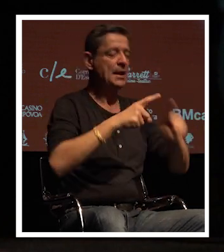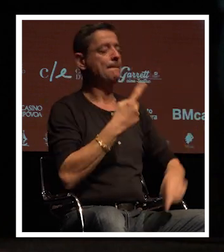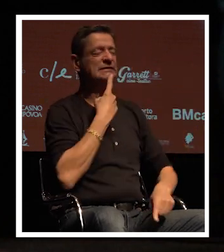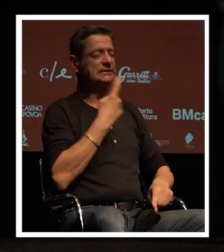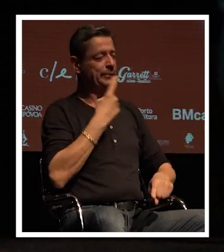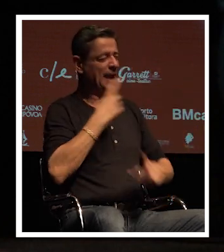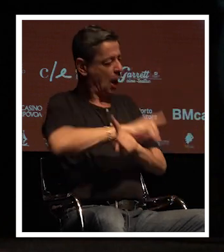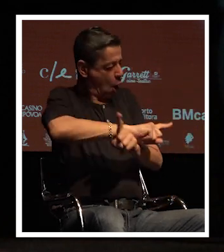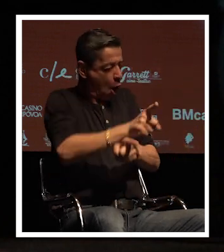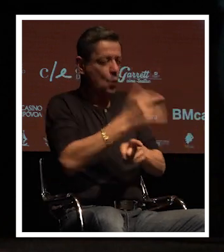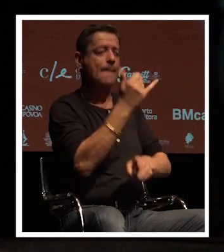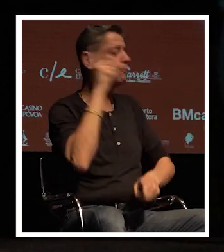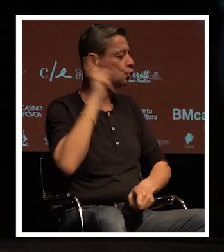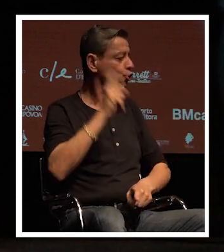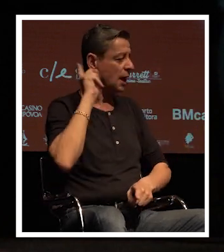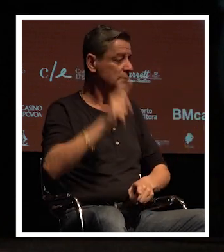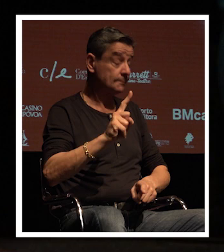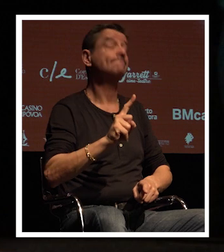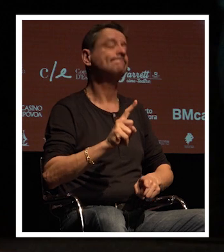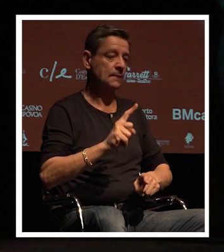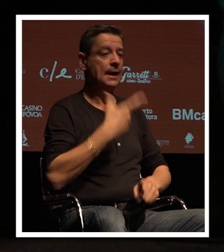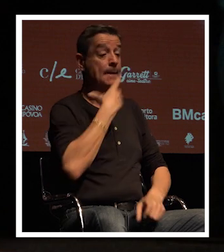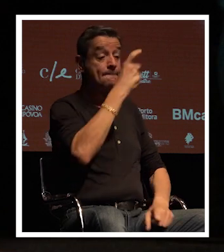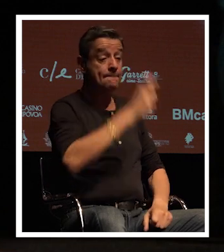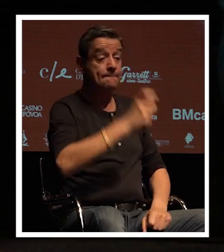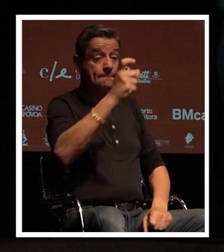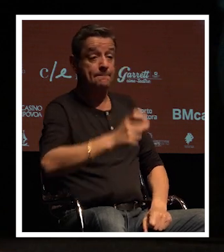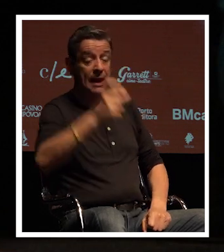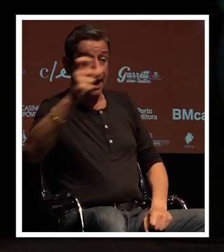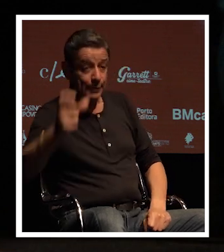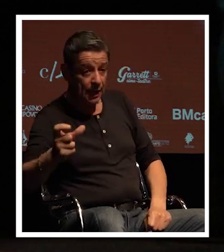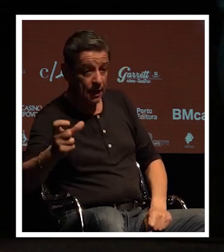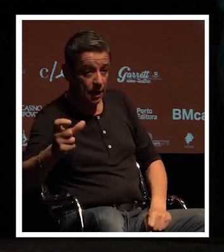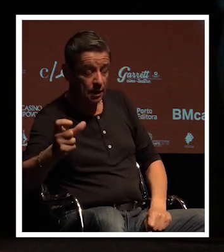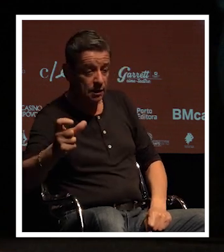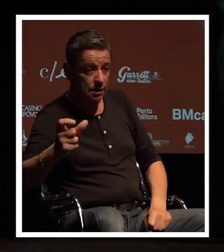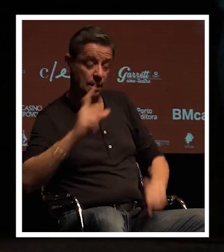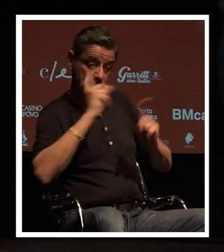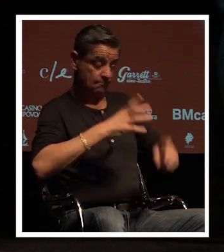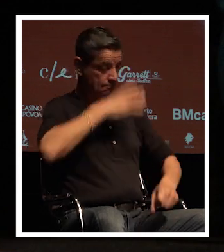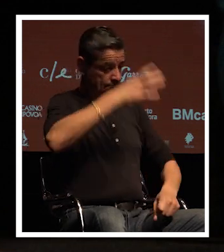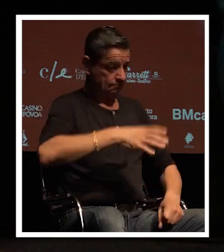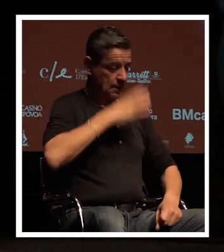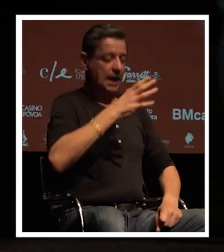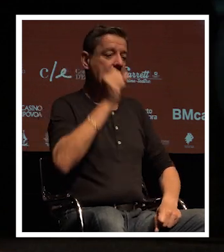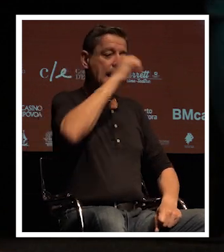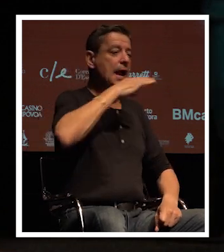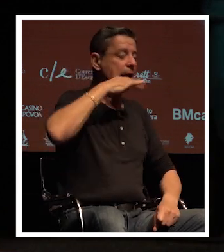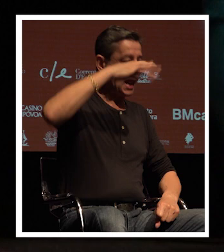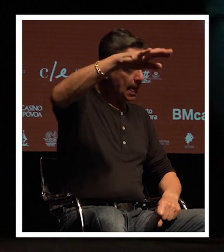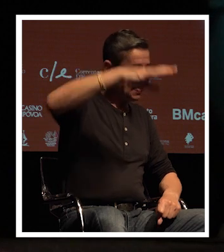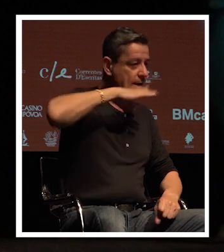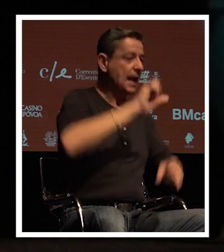percebi a importância e a vitalidade que a palavra e a palavra naturalmente escrita mas a palavra também cantada